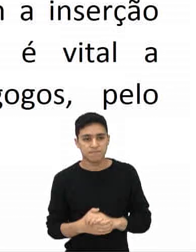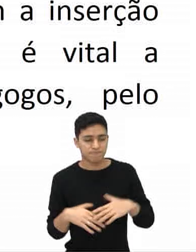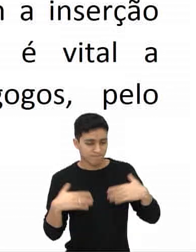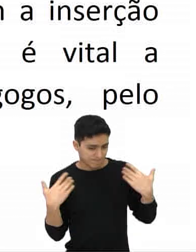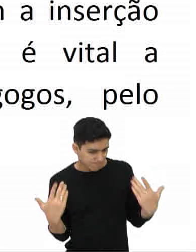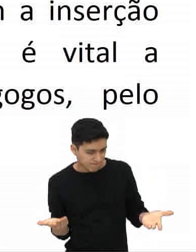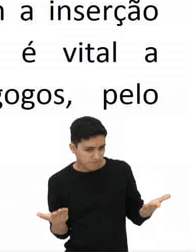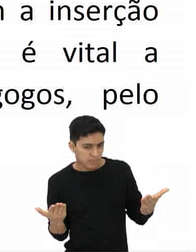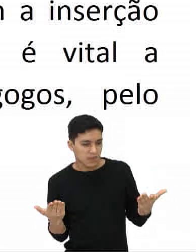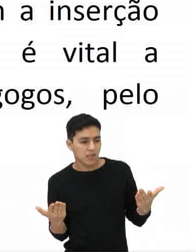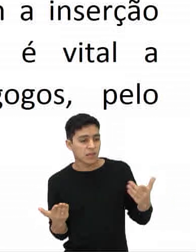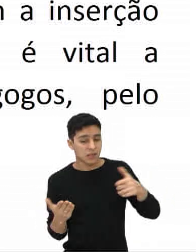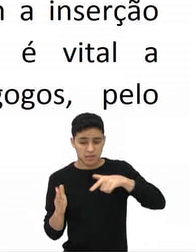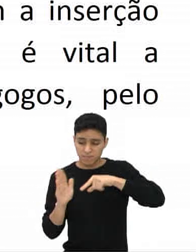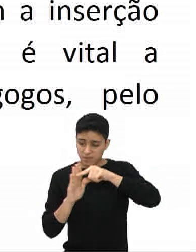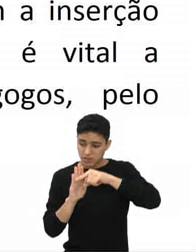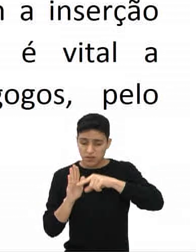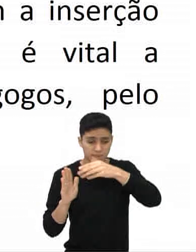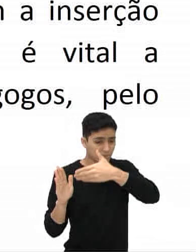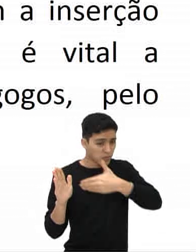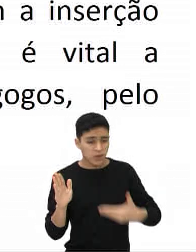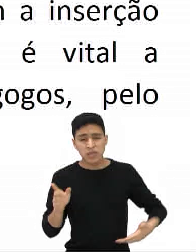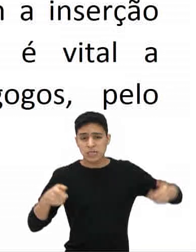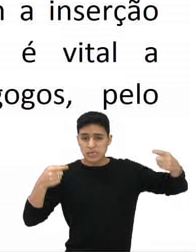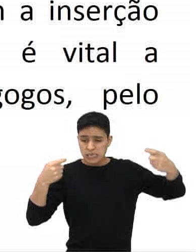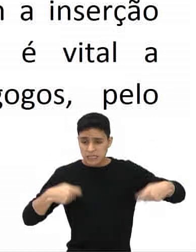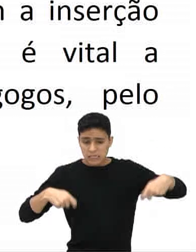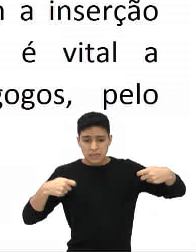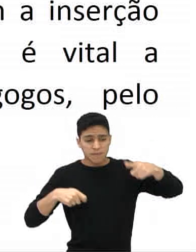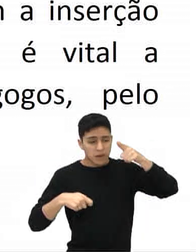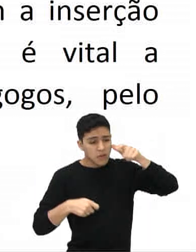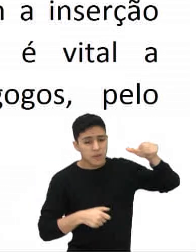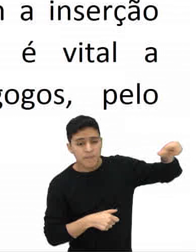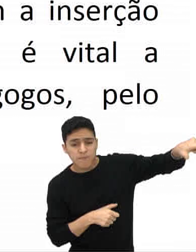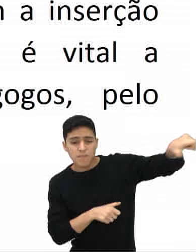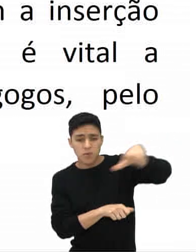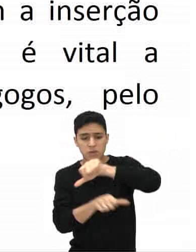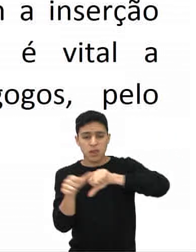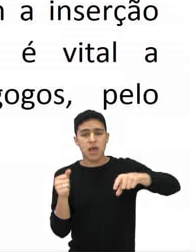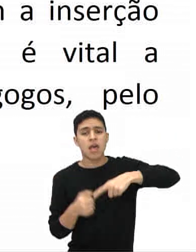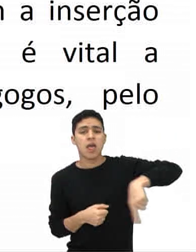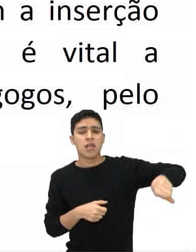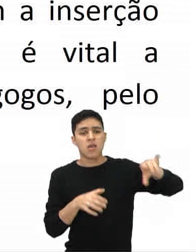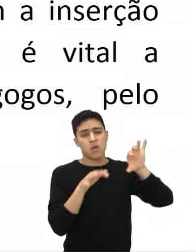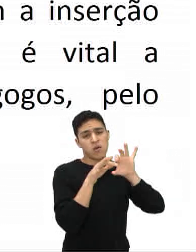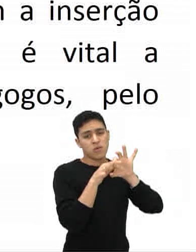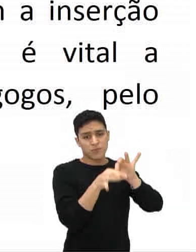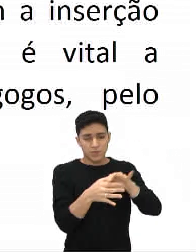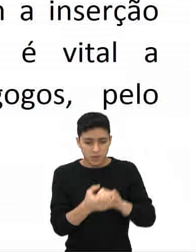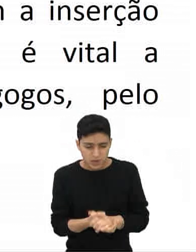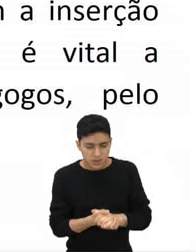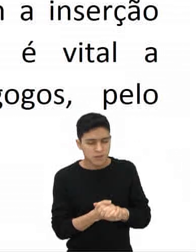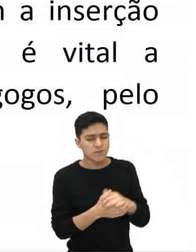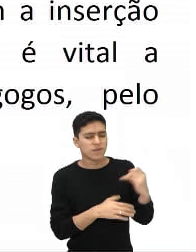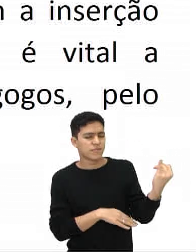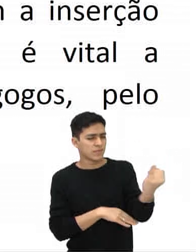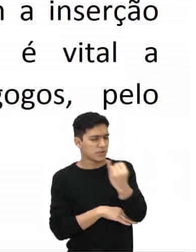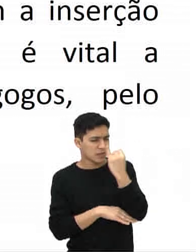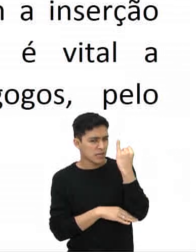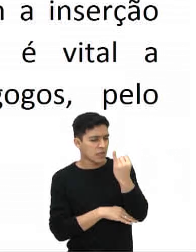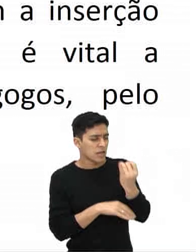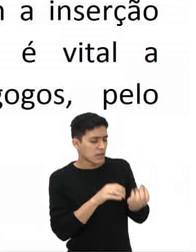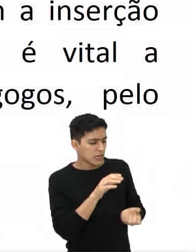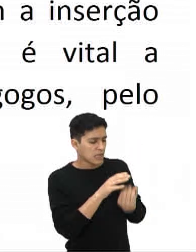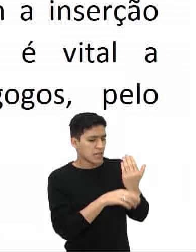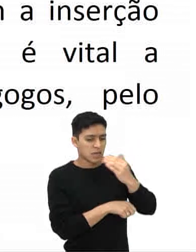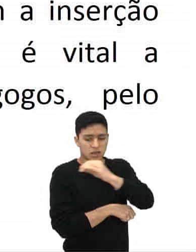Logo, medidas públicas são necessárias para alterar esse cenário. É fundamental, portanto, a criação